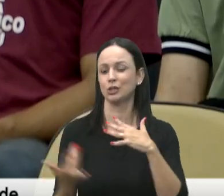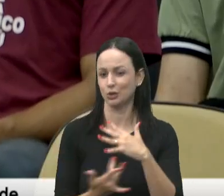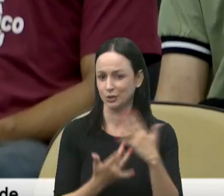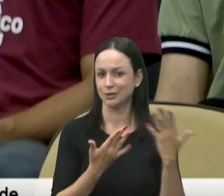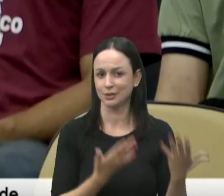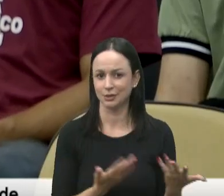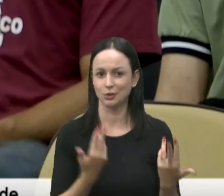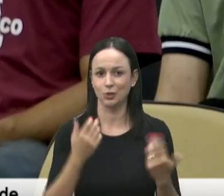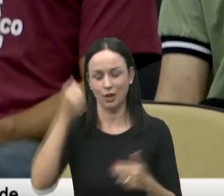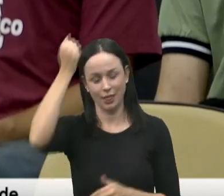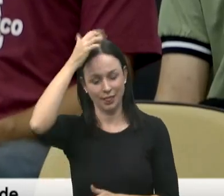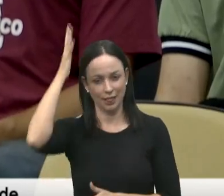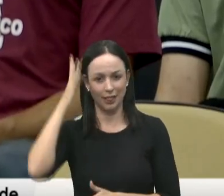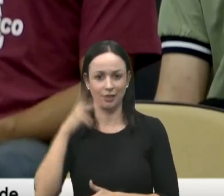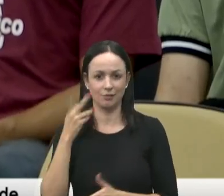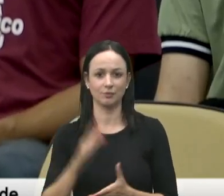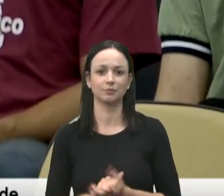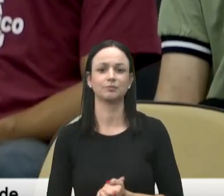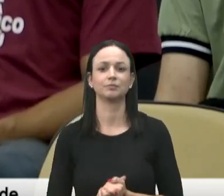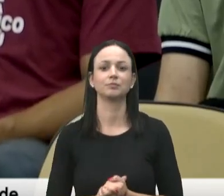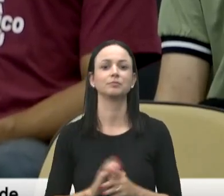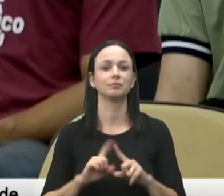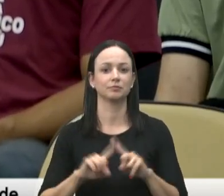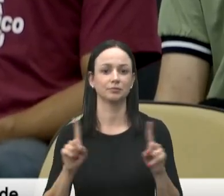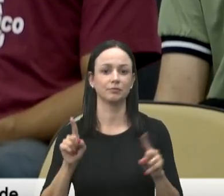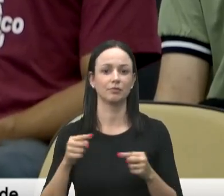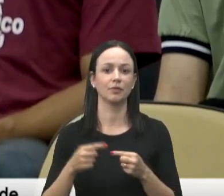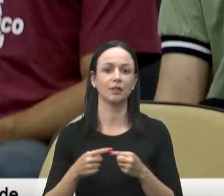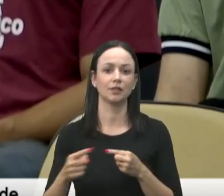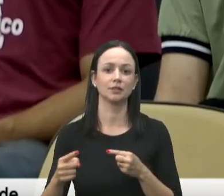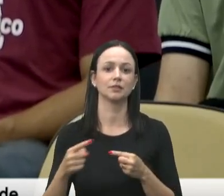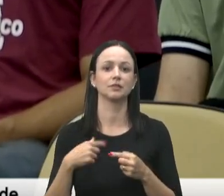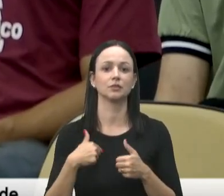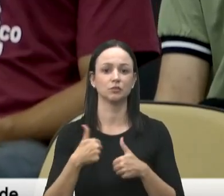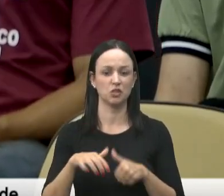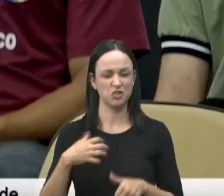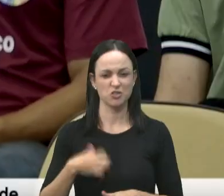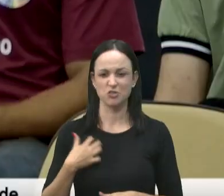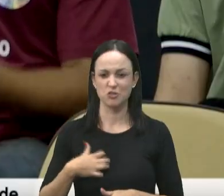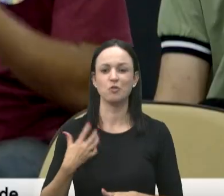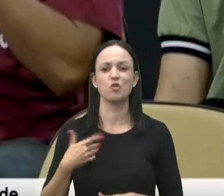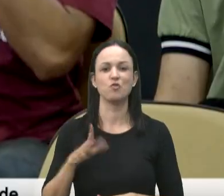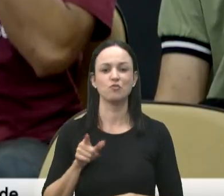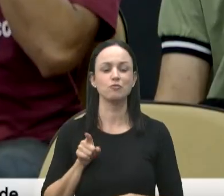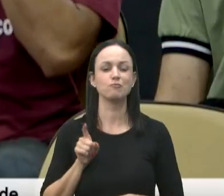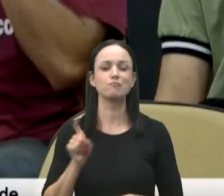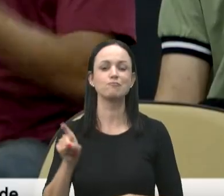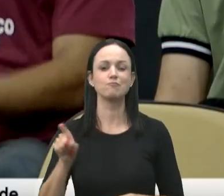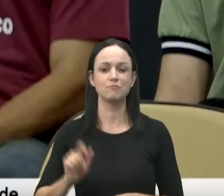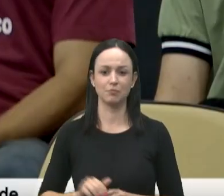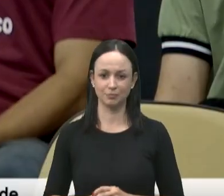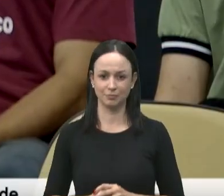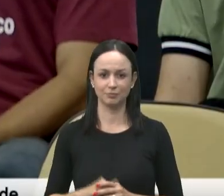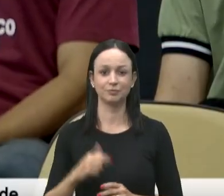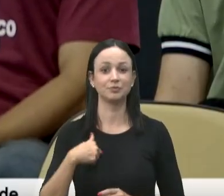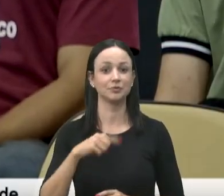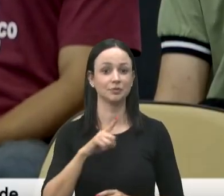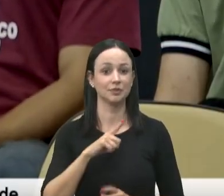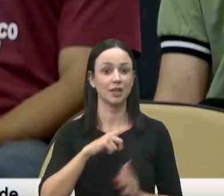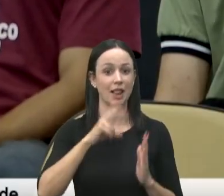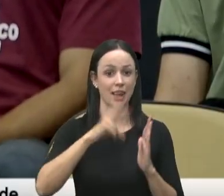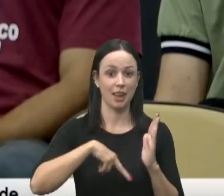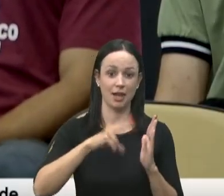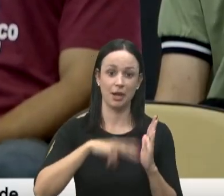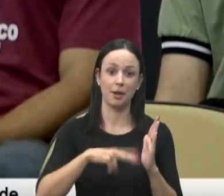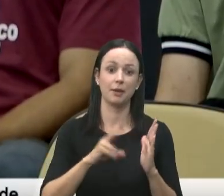a Dani pontuou. Porém, essa semana eu estava com a tocha, eu falei, eu vou dar um cutuque aqui. E eu tenho que ler dentro